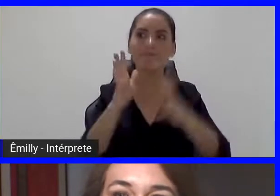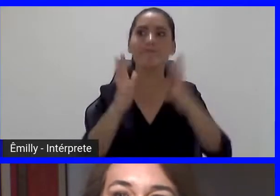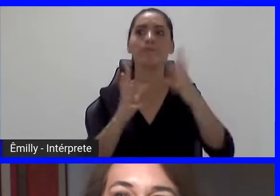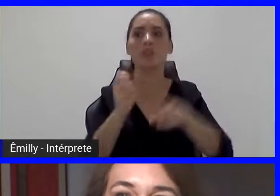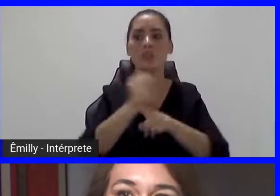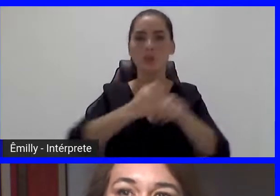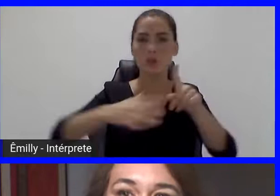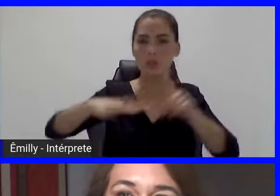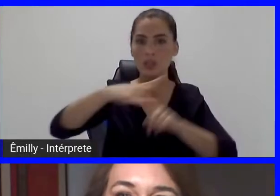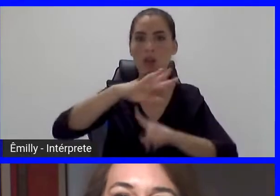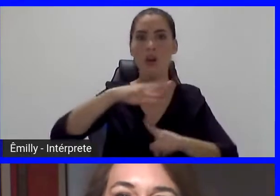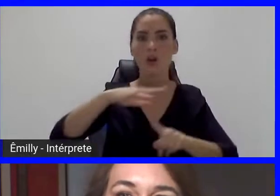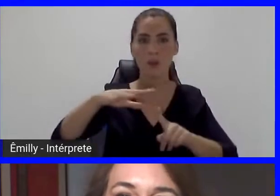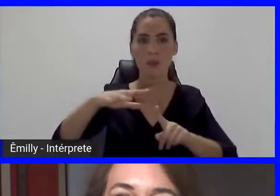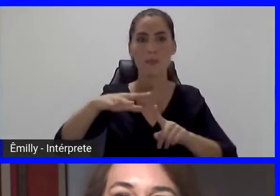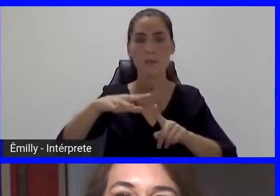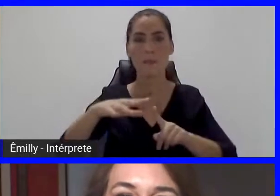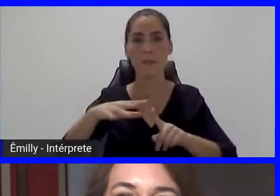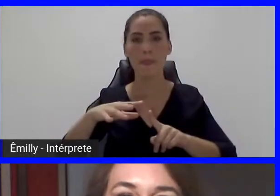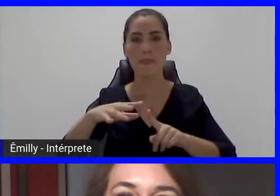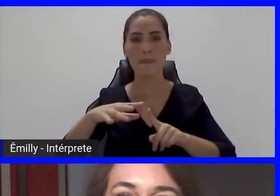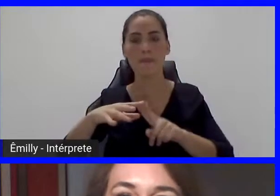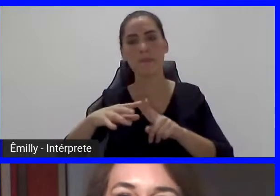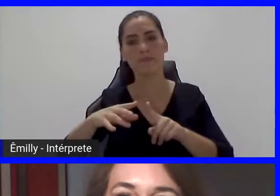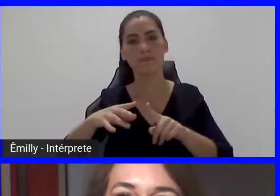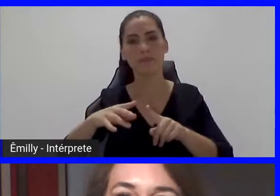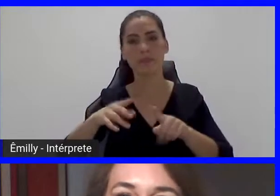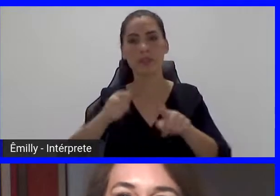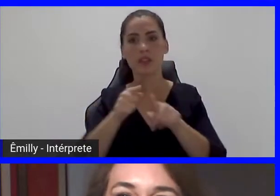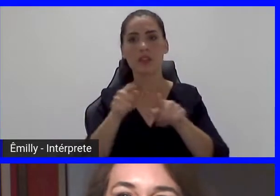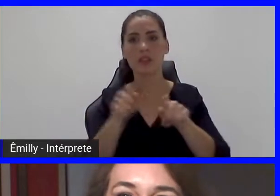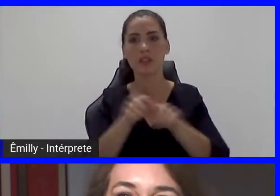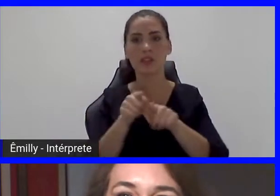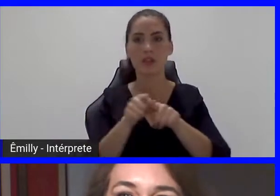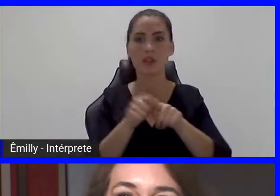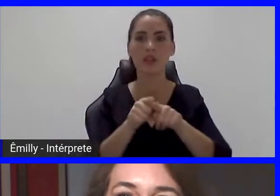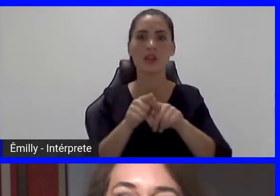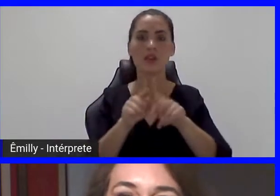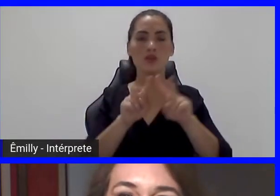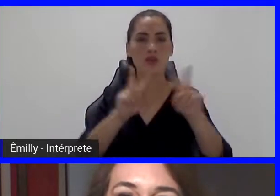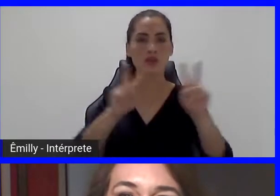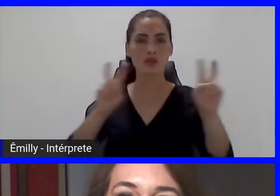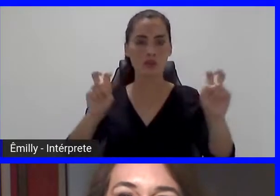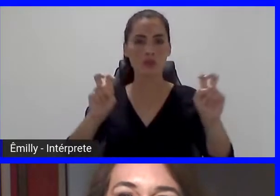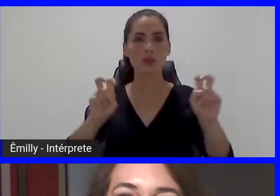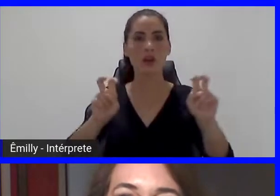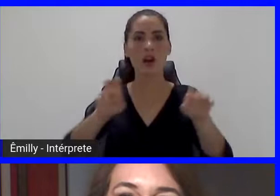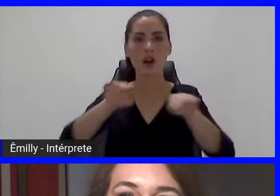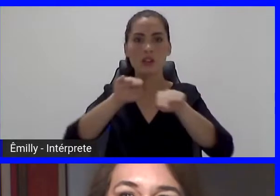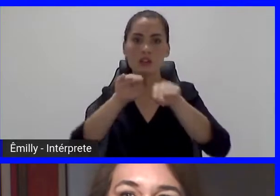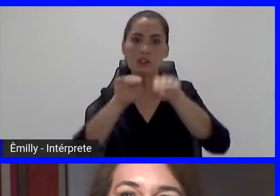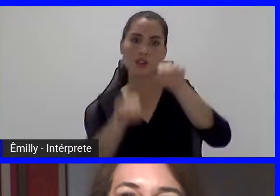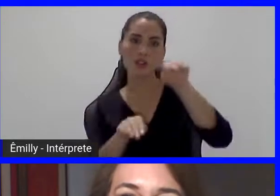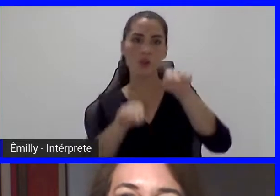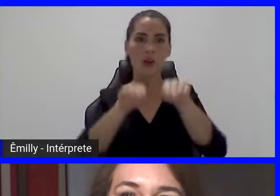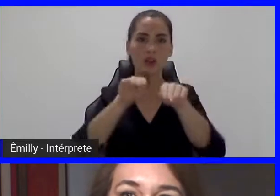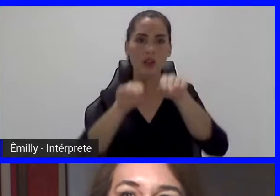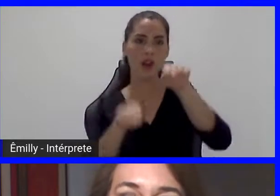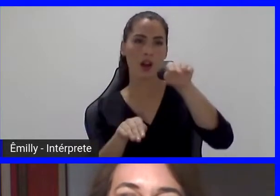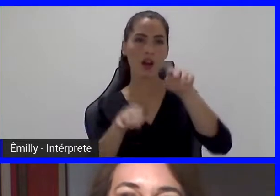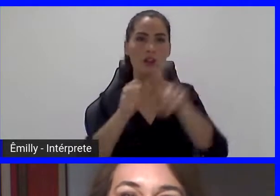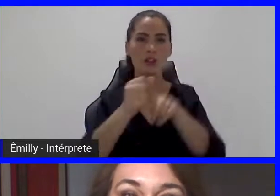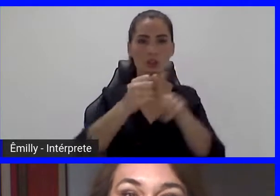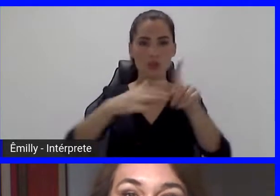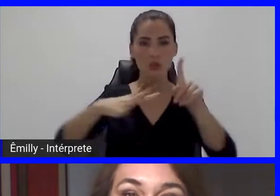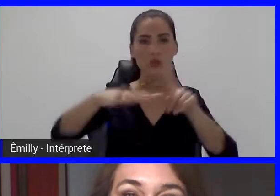para as pessoas, o que interessa para a população brasileira é tratado social, da desigualdade avassaladora, tanto social quanto regional,